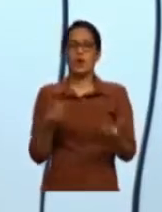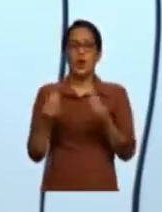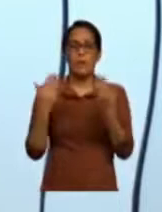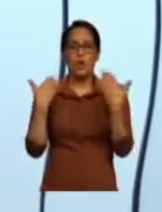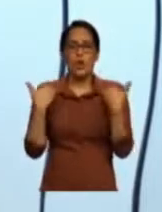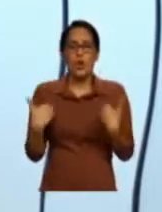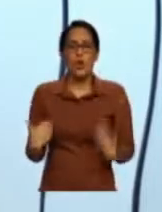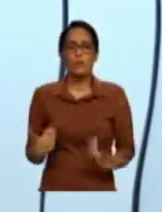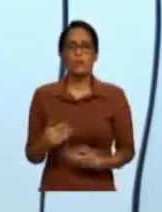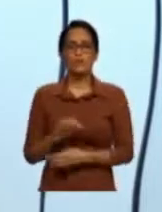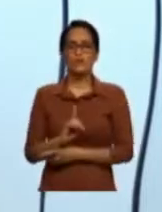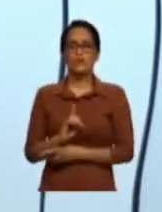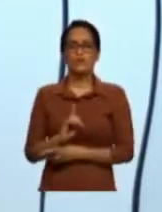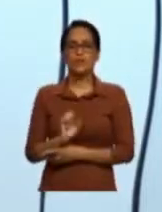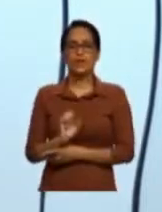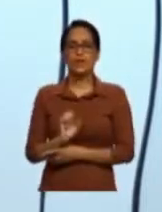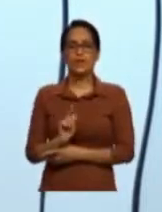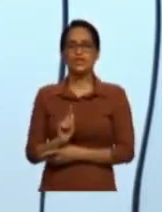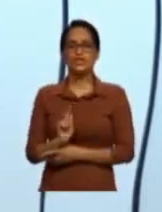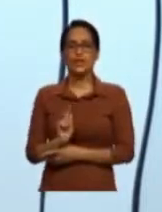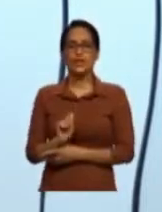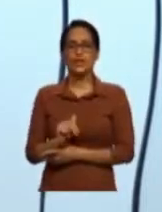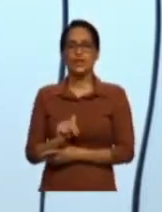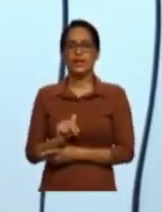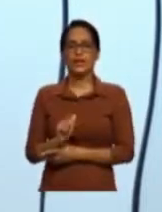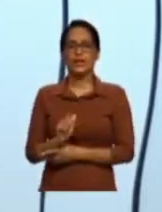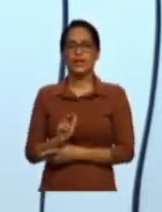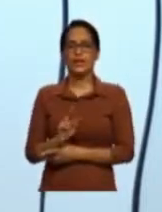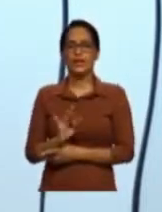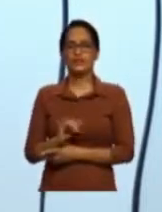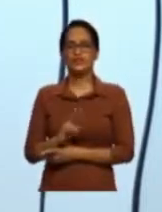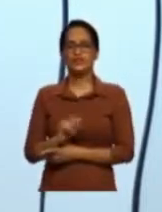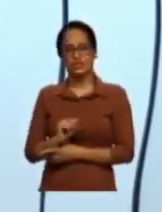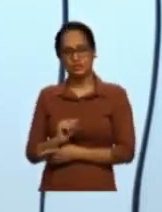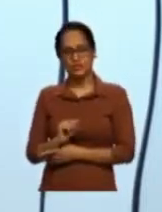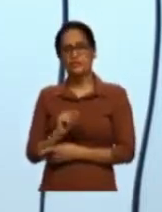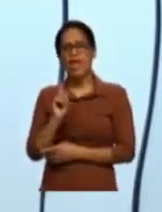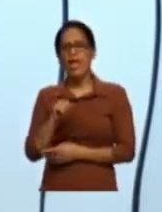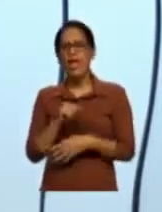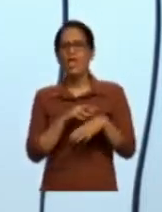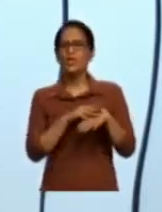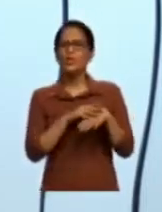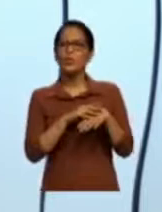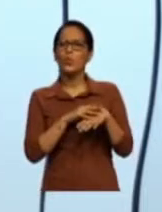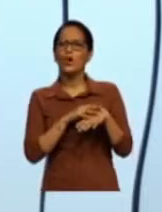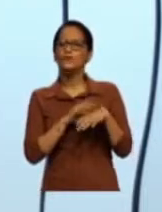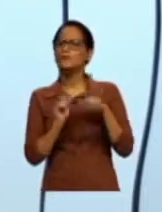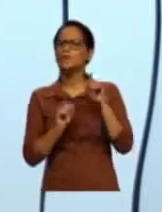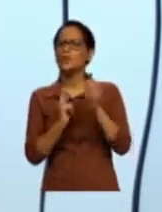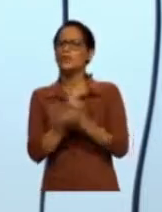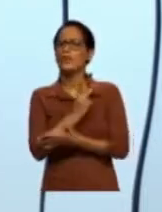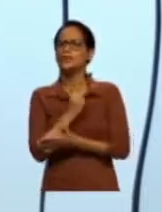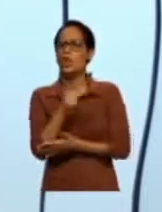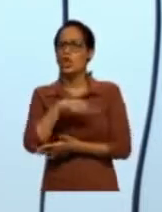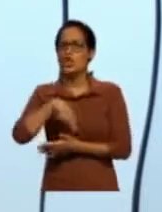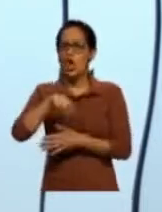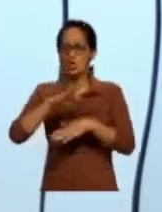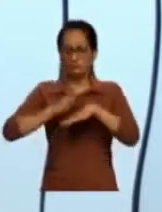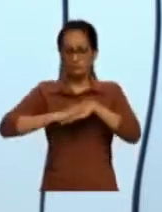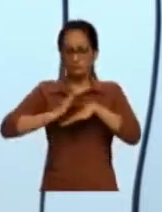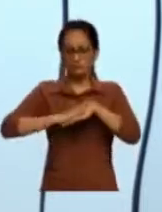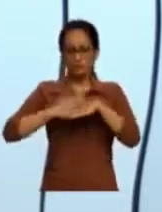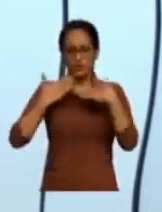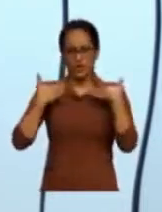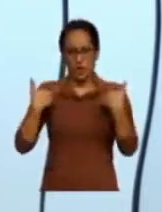fala. Que é o que pode ser essa doença degenerativa? É um tipo de doença onde o nosso próprio